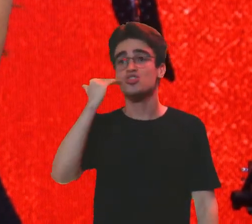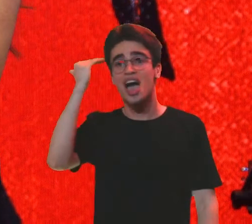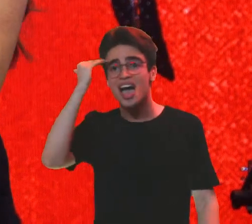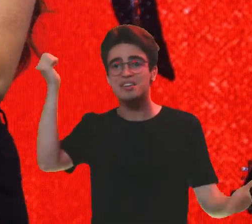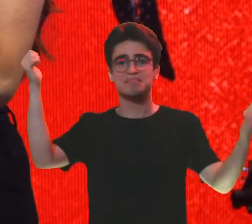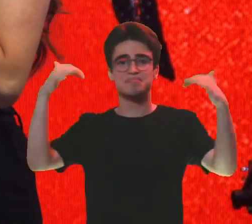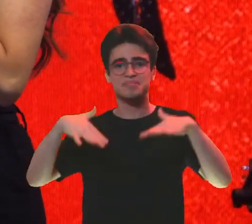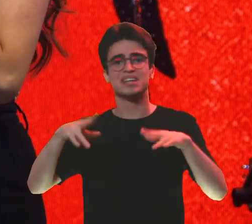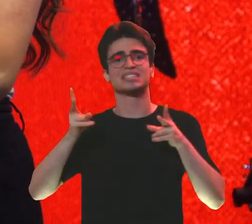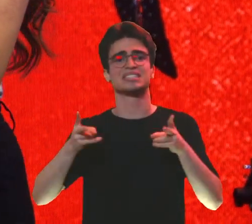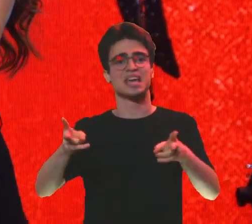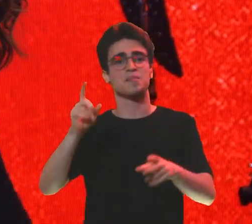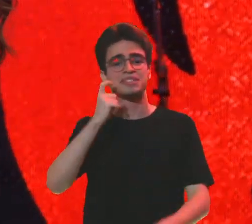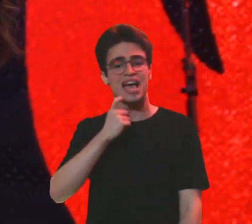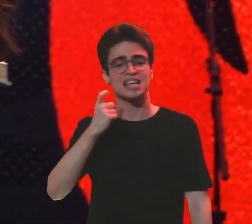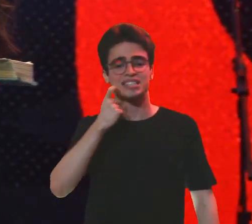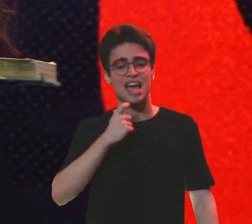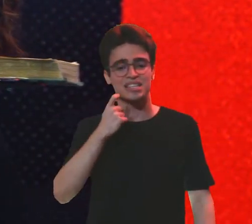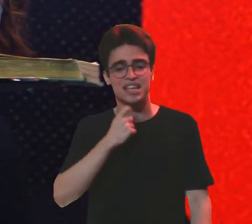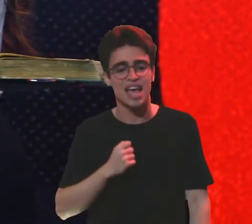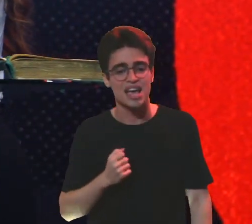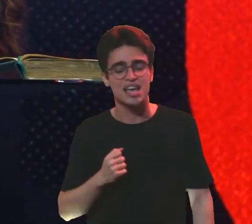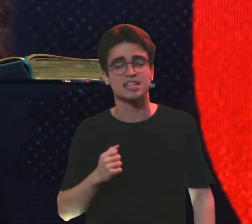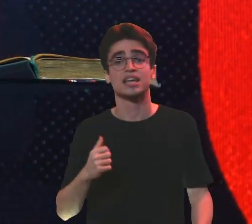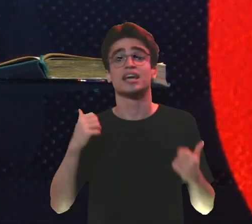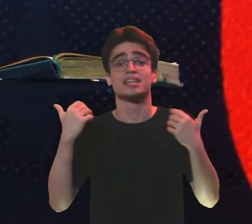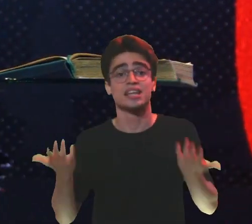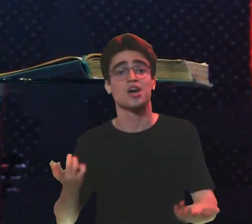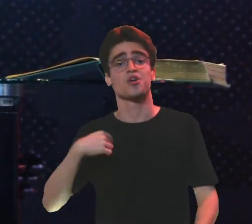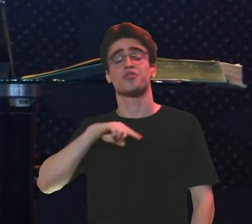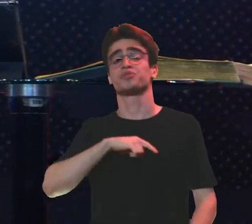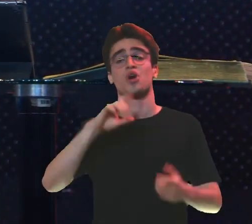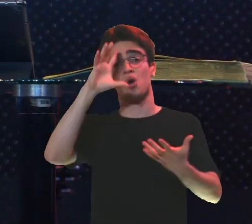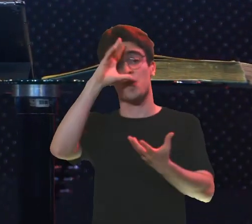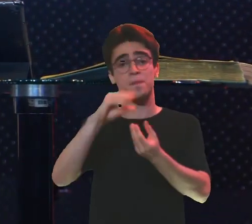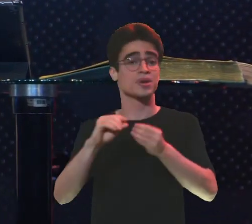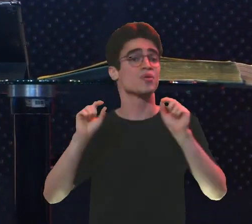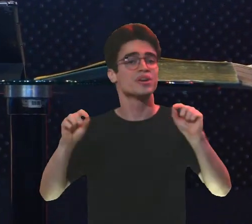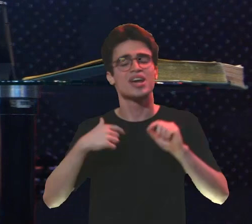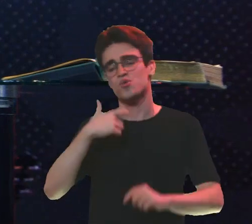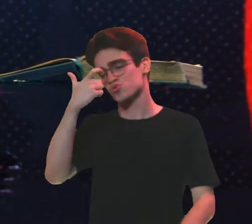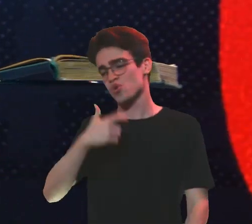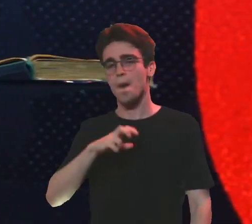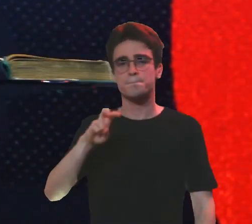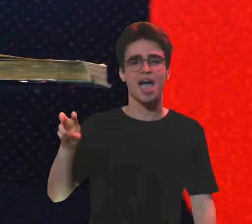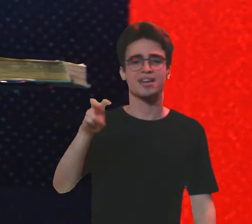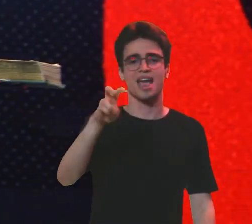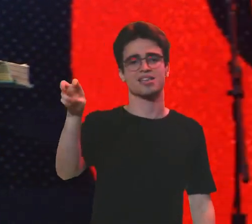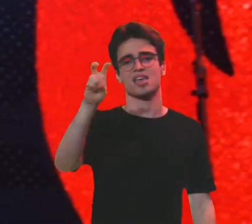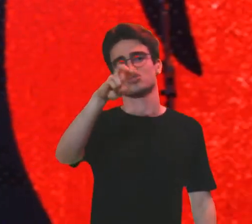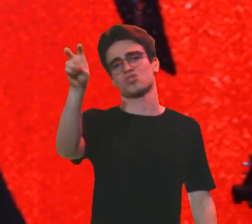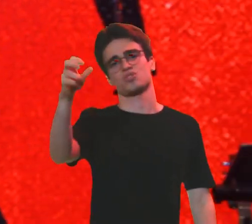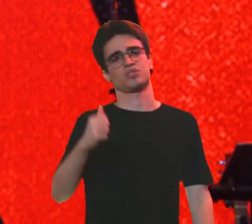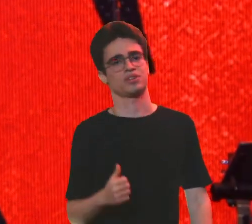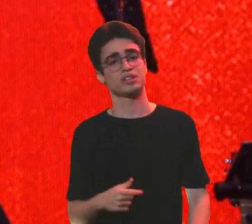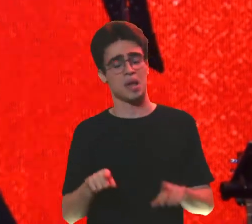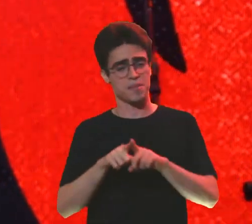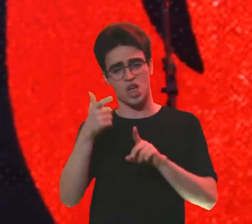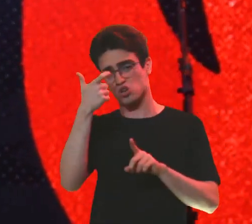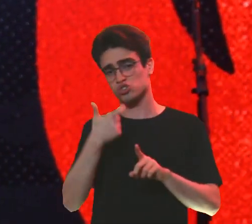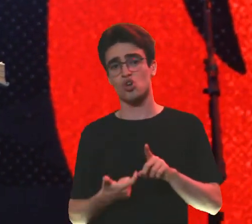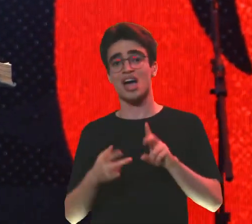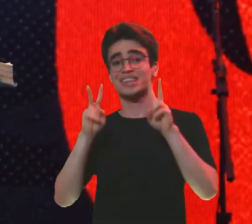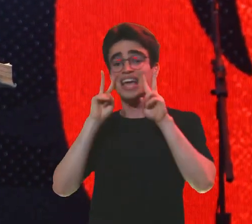toda sexta-feira, nós precisamos entender que nós somos peregrinos e que nós somos testemunhas.